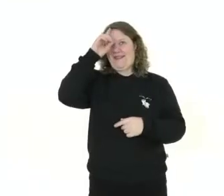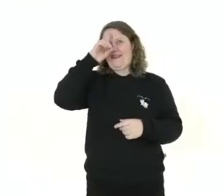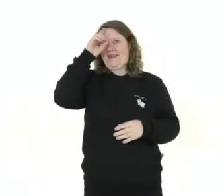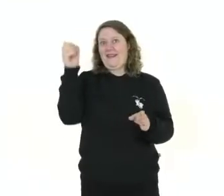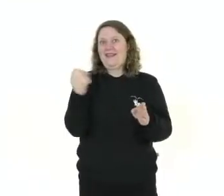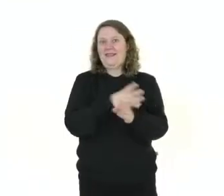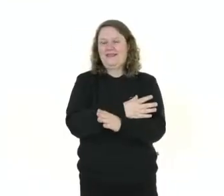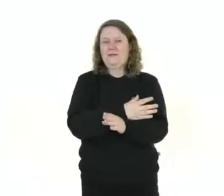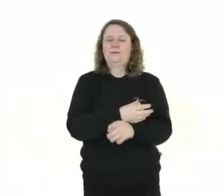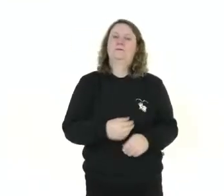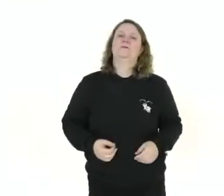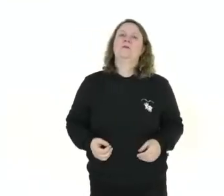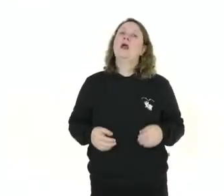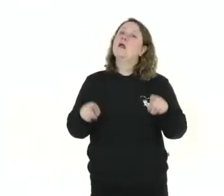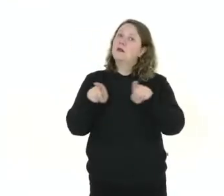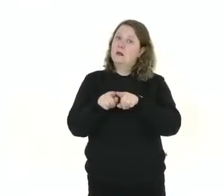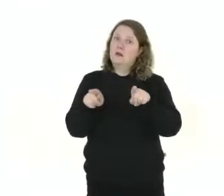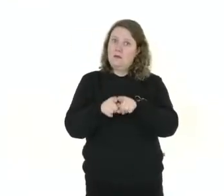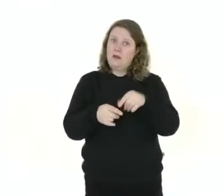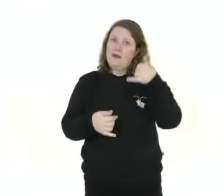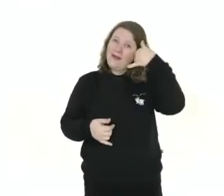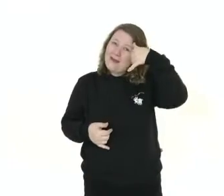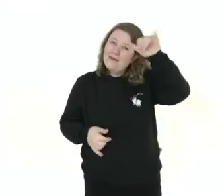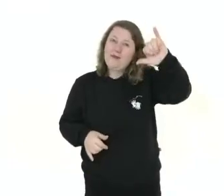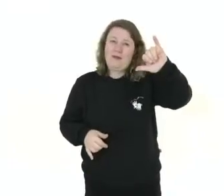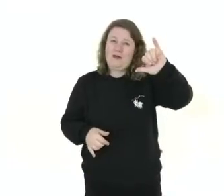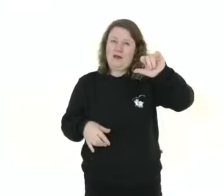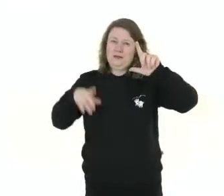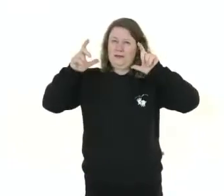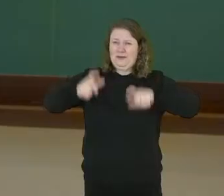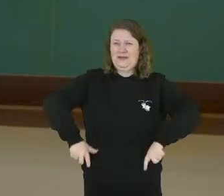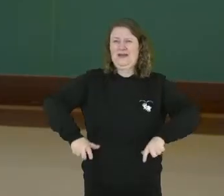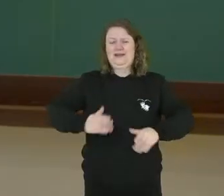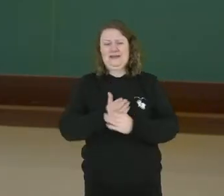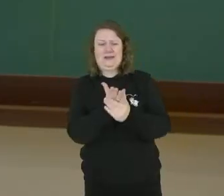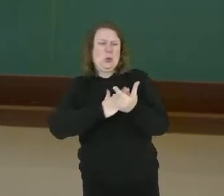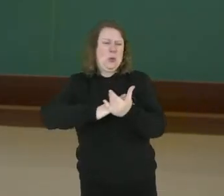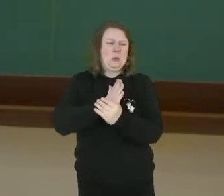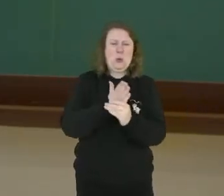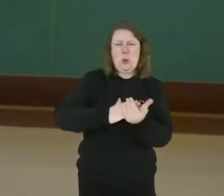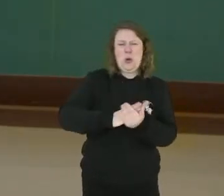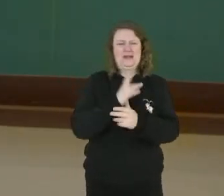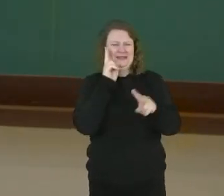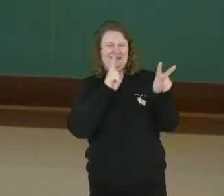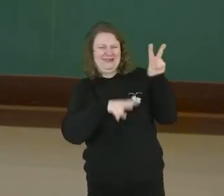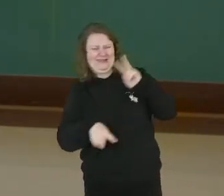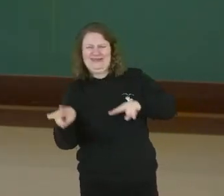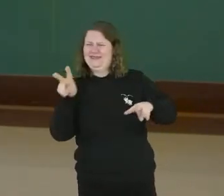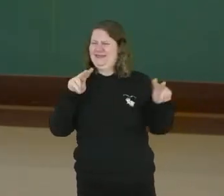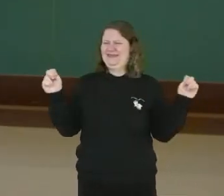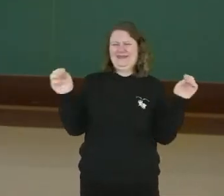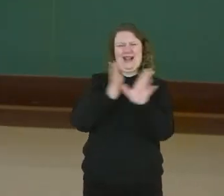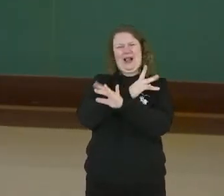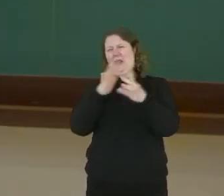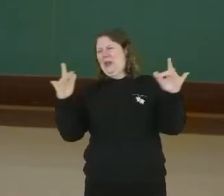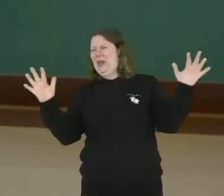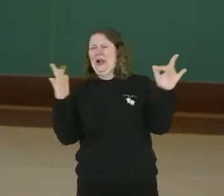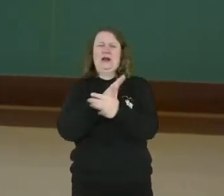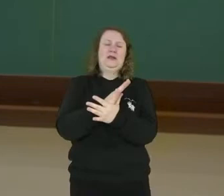Evitar locais que enfraquecem o cérebro, com barulhos e excesso. Então, evitar local muito barulhento, né? Que daí o cérebro fica meio confuso, não sabe para onde